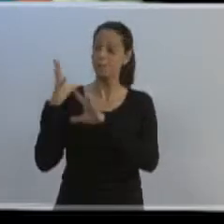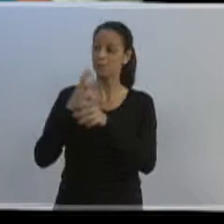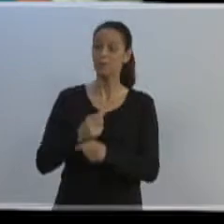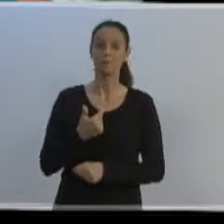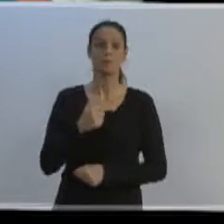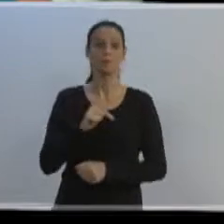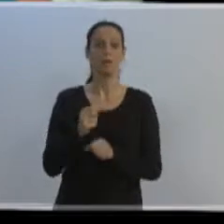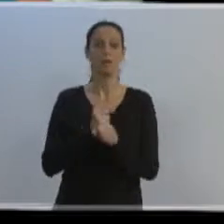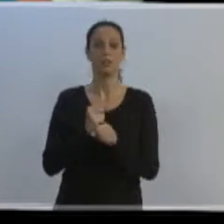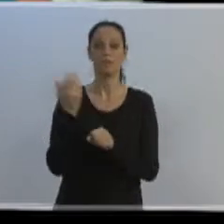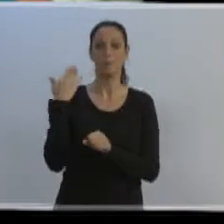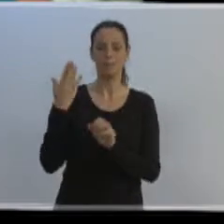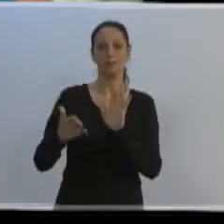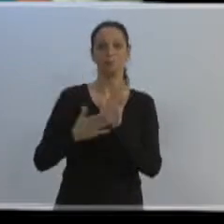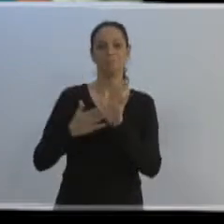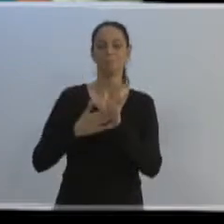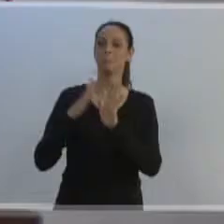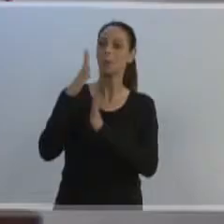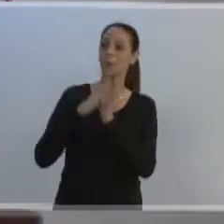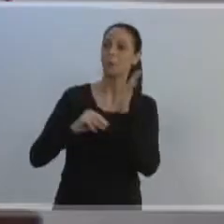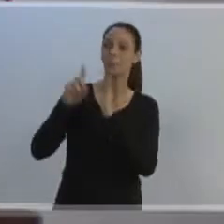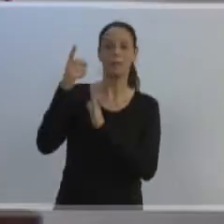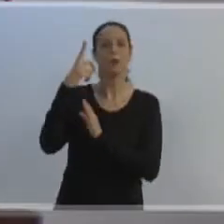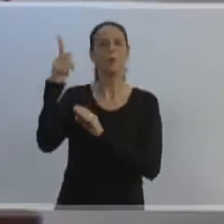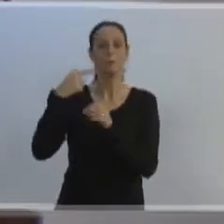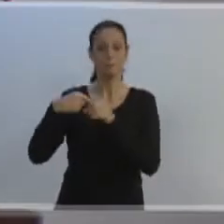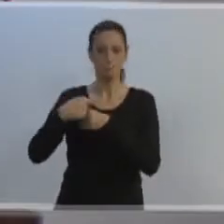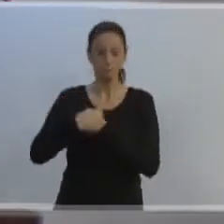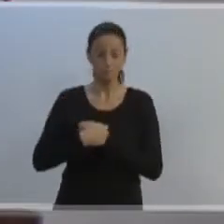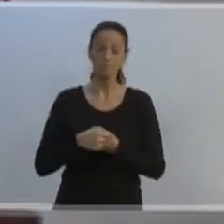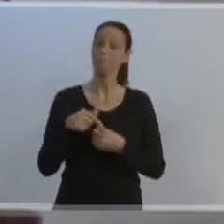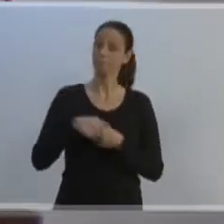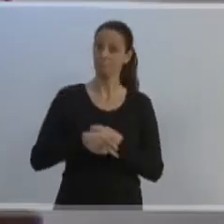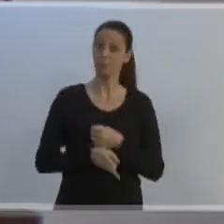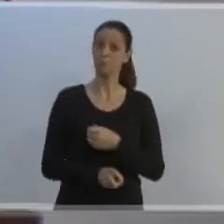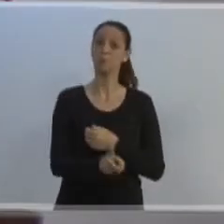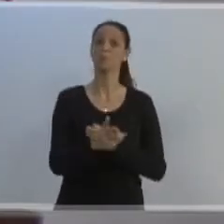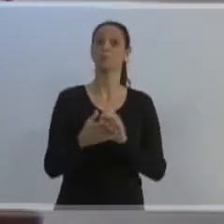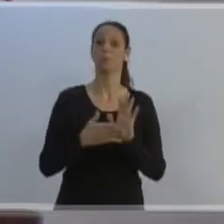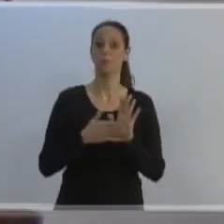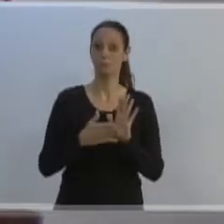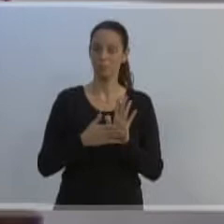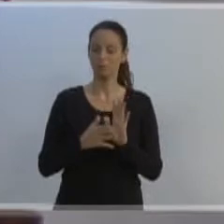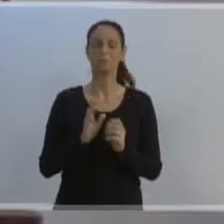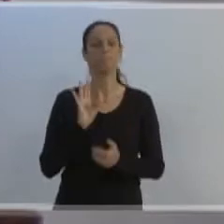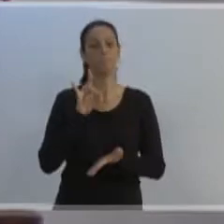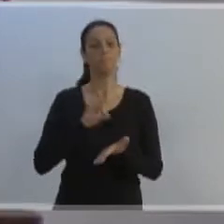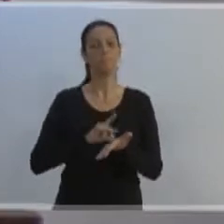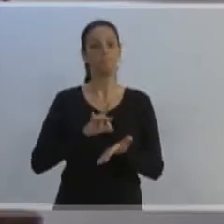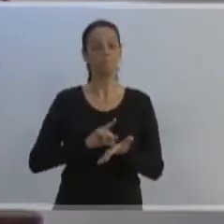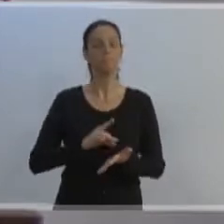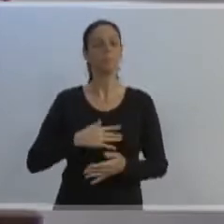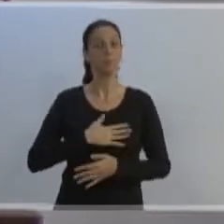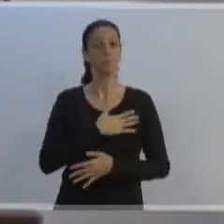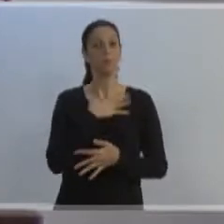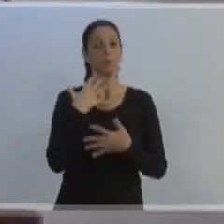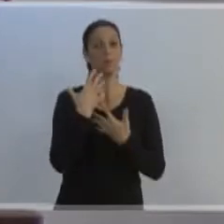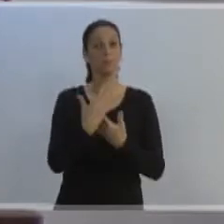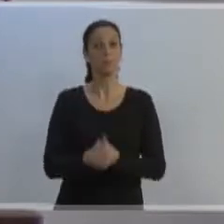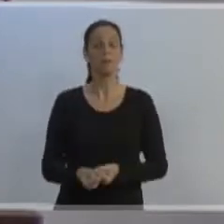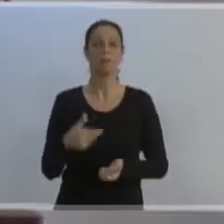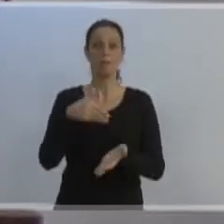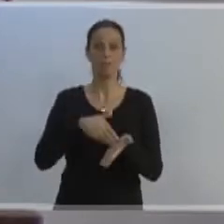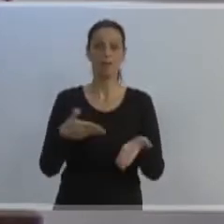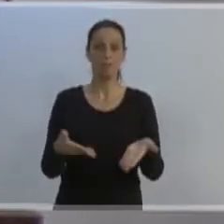projeto e pirabeiraba e hoje ainda existe o governo realmente tem mostrado porque veio está